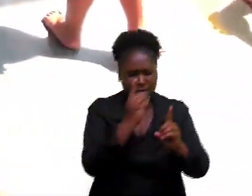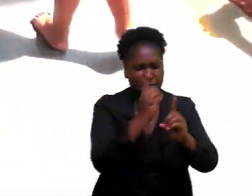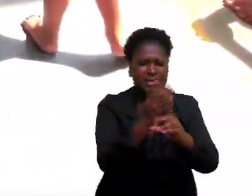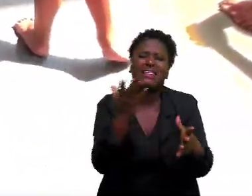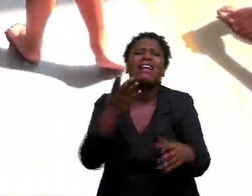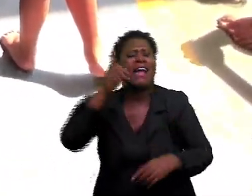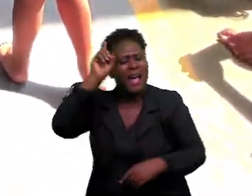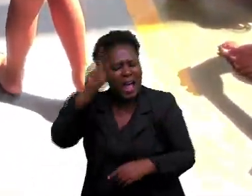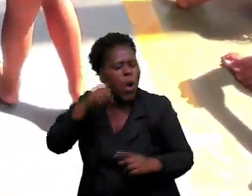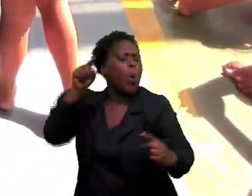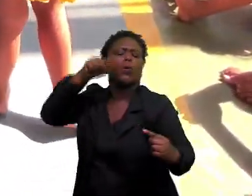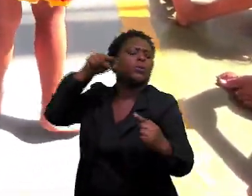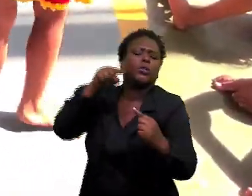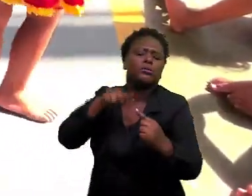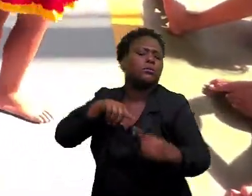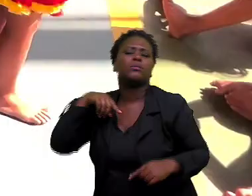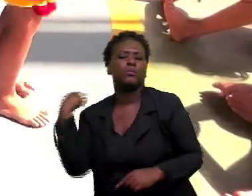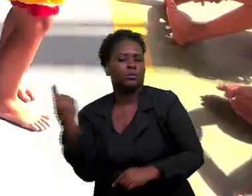distra.